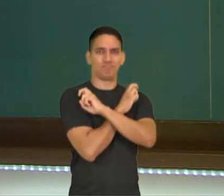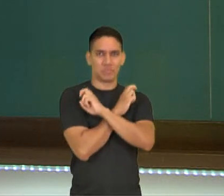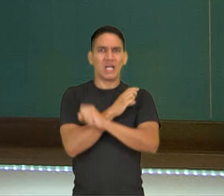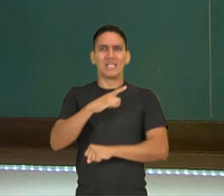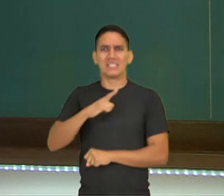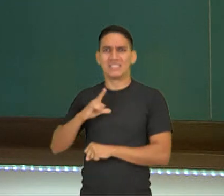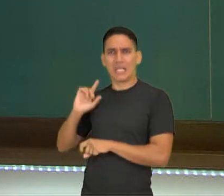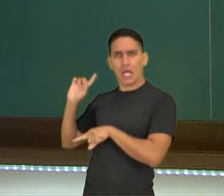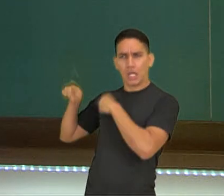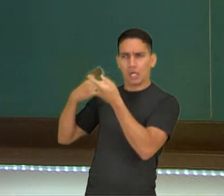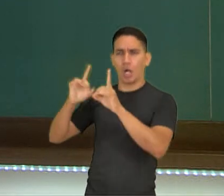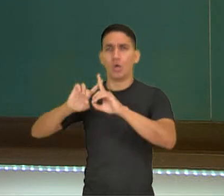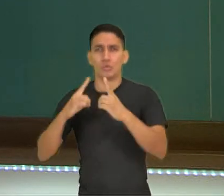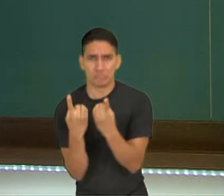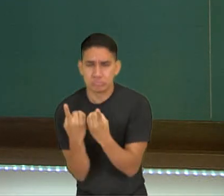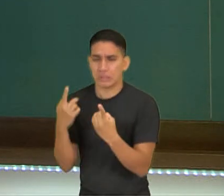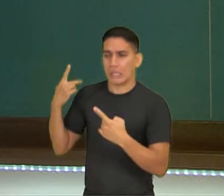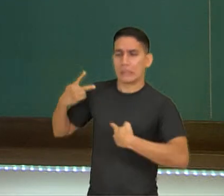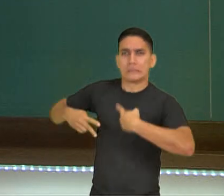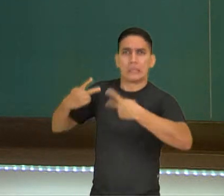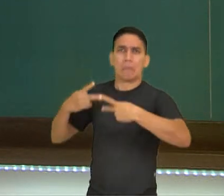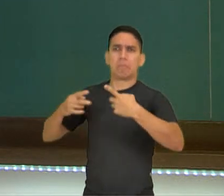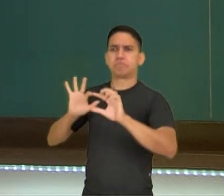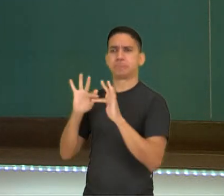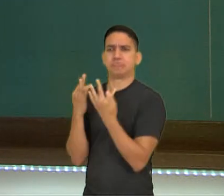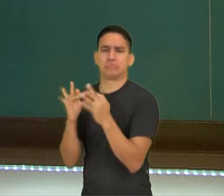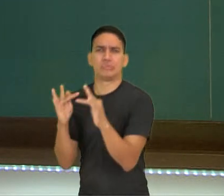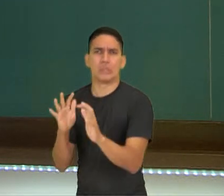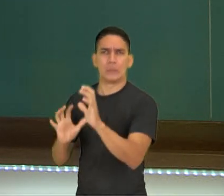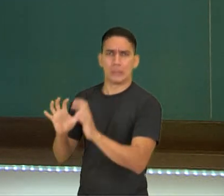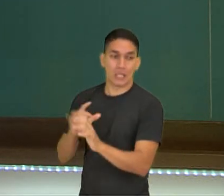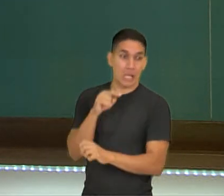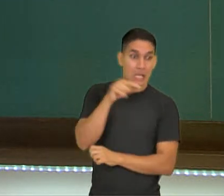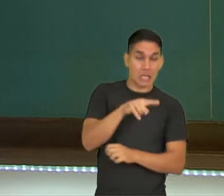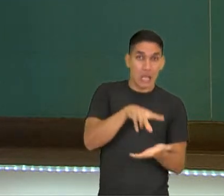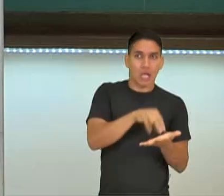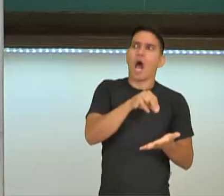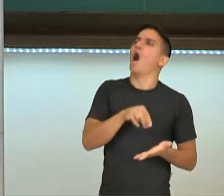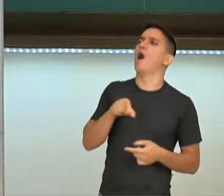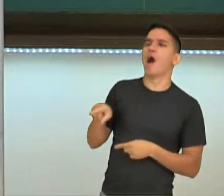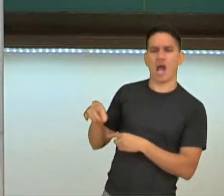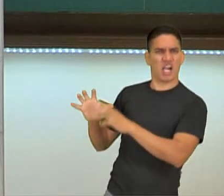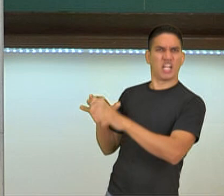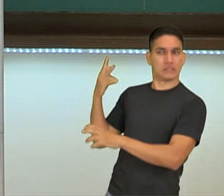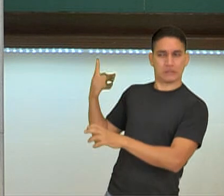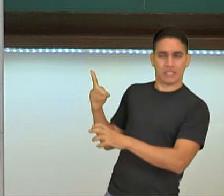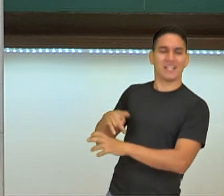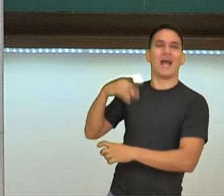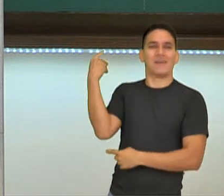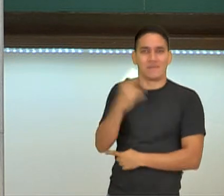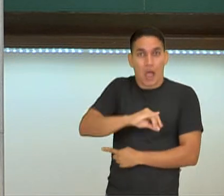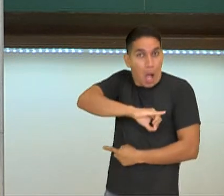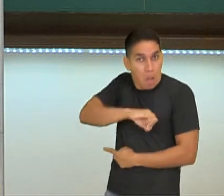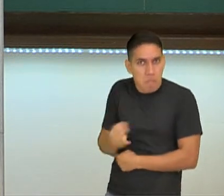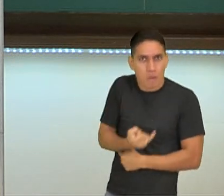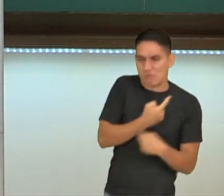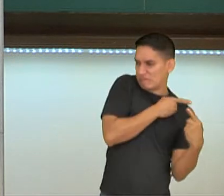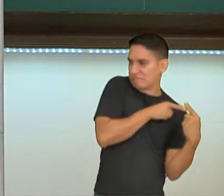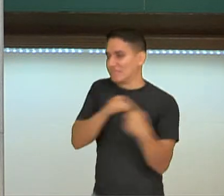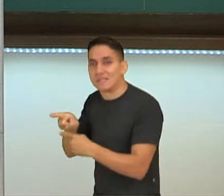das dinastias faraônicas, das dinastias egípcias. Os cuxitas aproveitou, eles estão brigando lá, mas é agora que nós vamos dominar isso